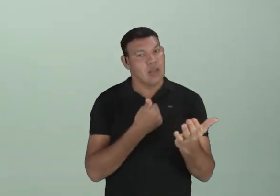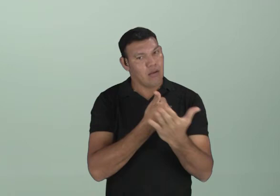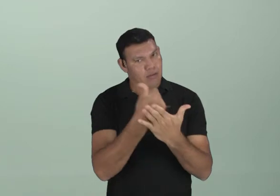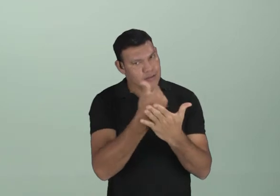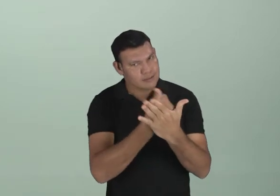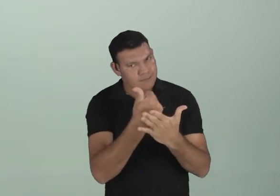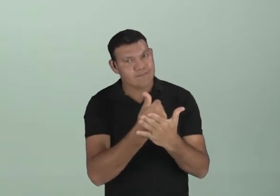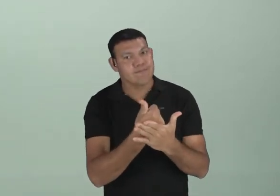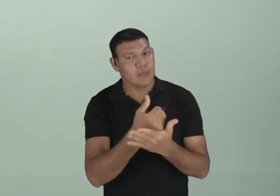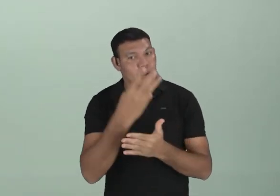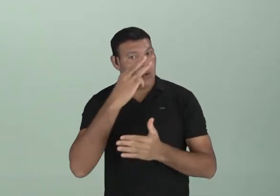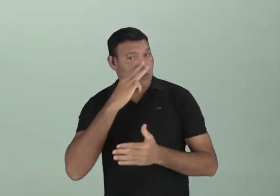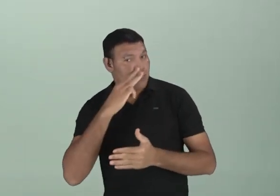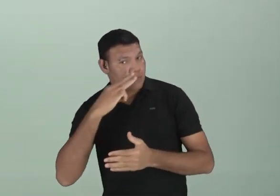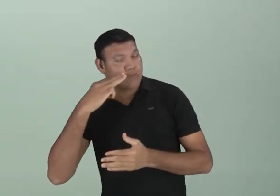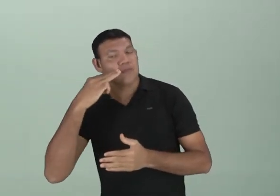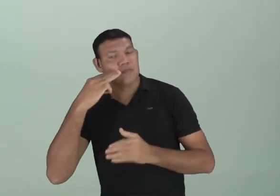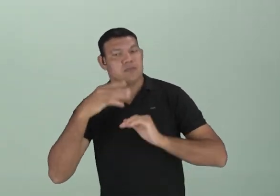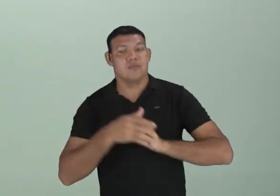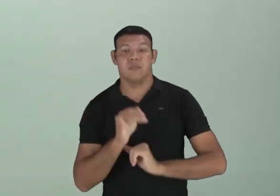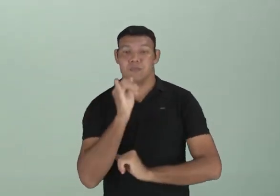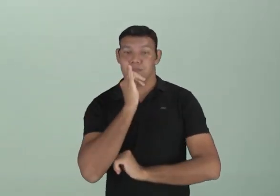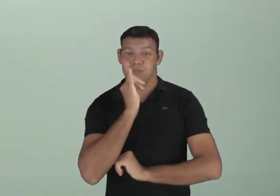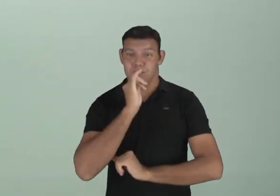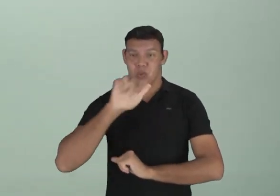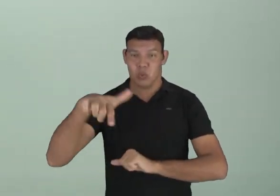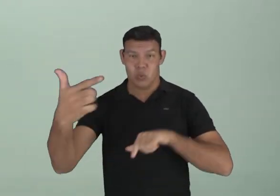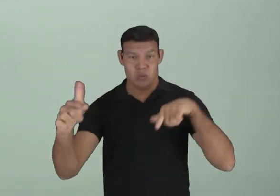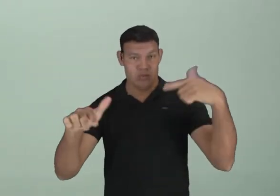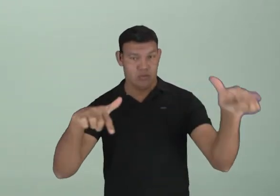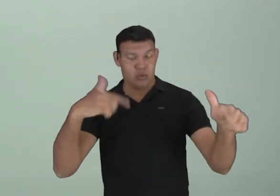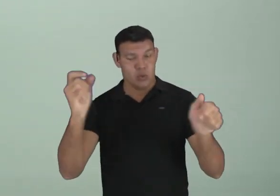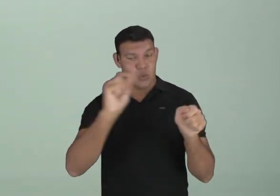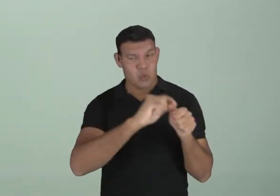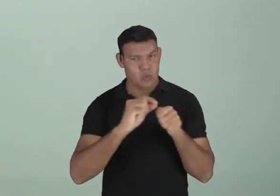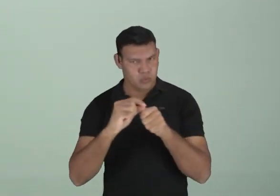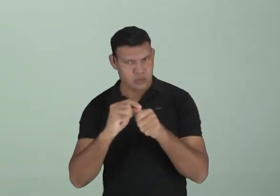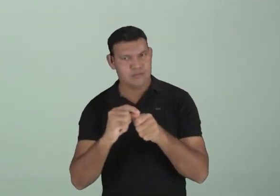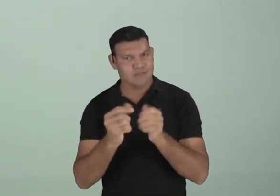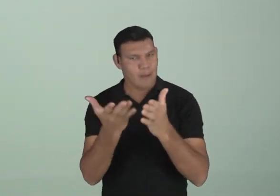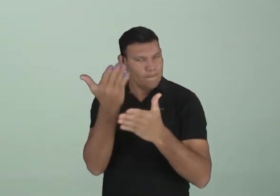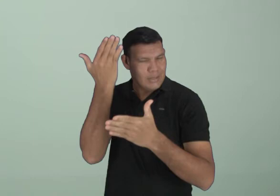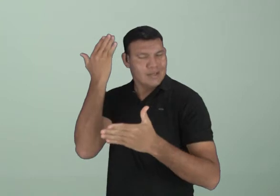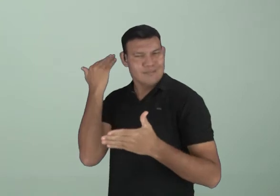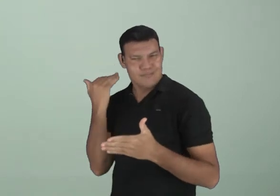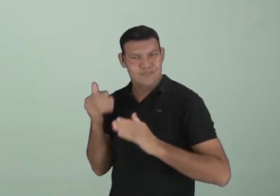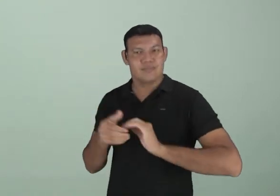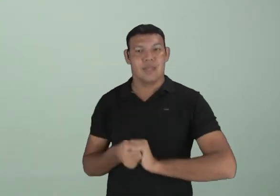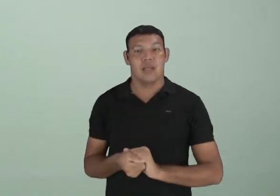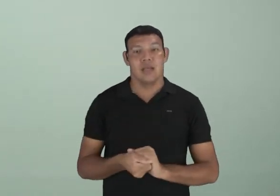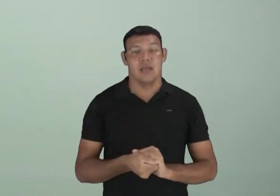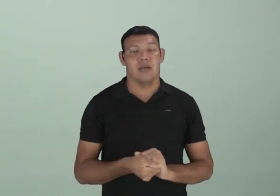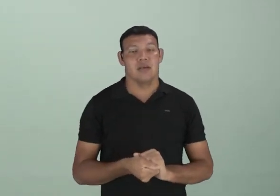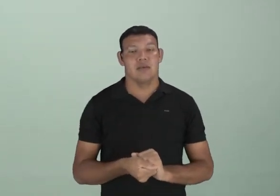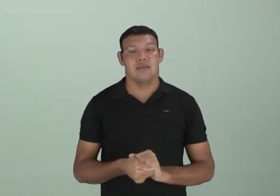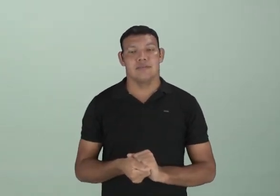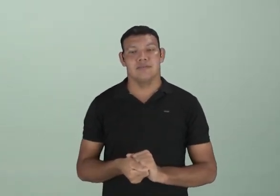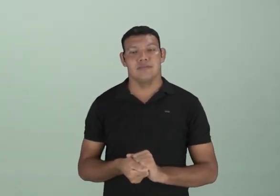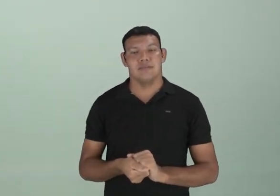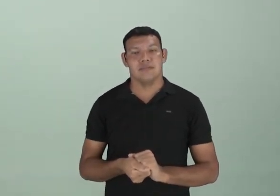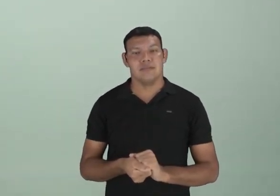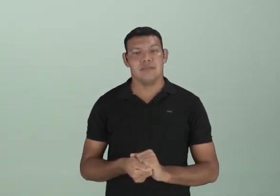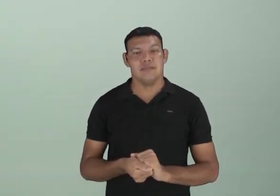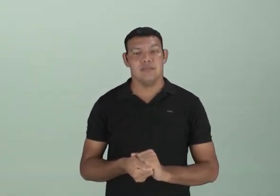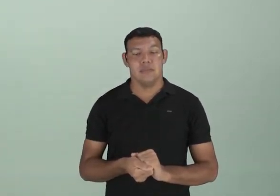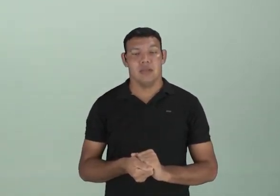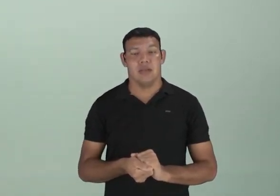Então, segundo o marxismo, a exemplo de outros modos de produção anteriores, aqueles que estavam em